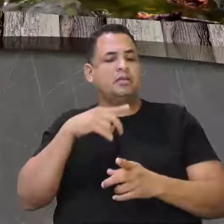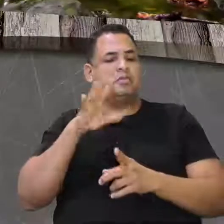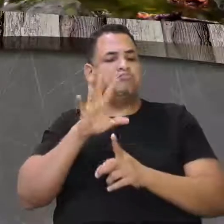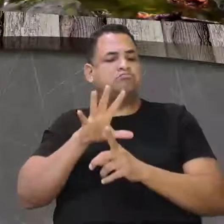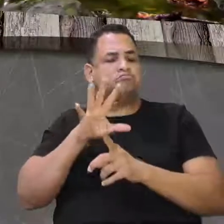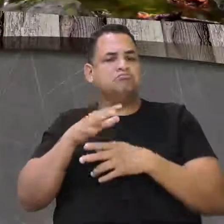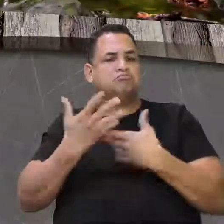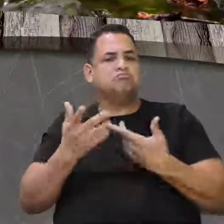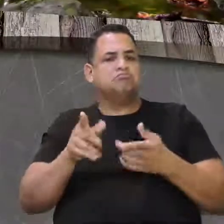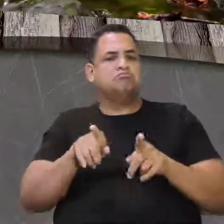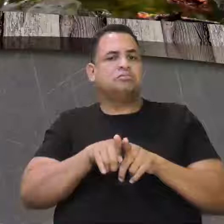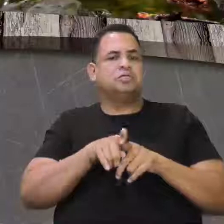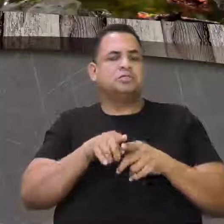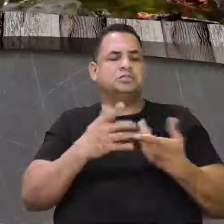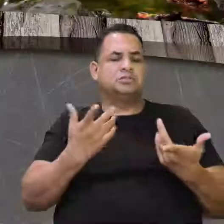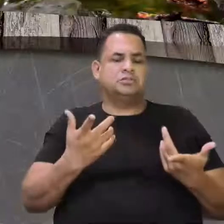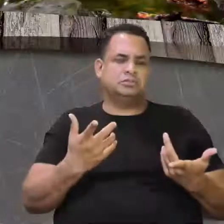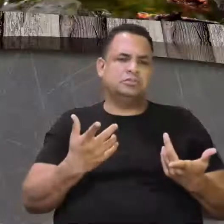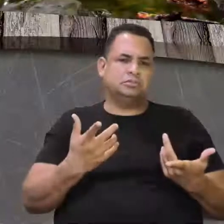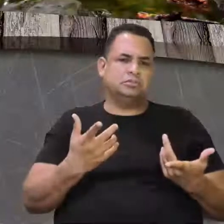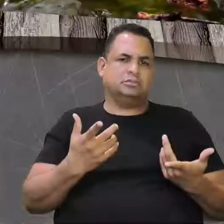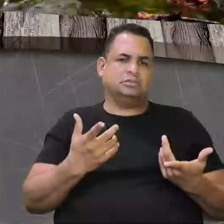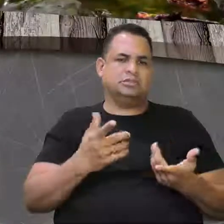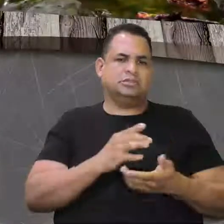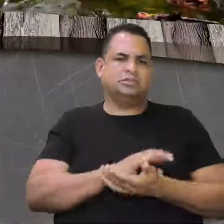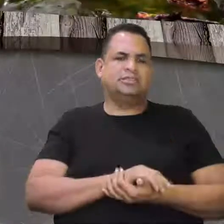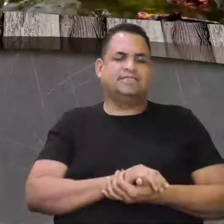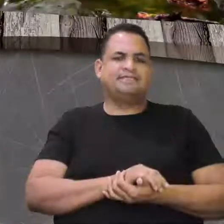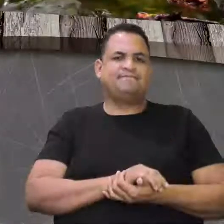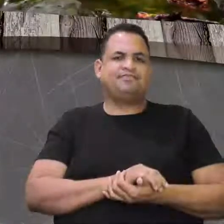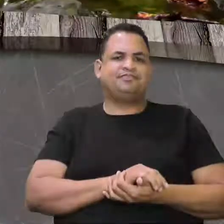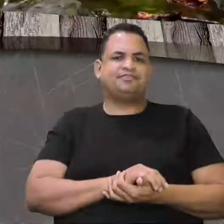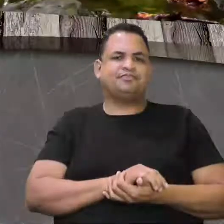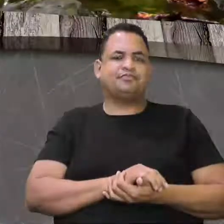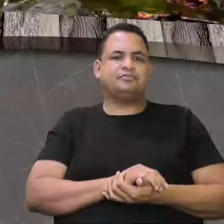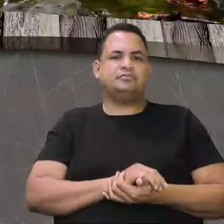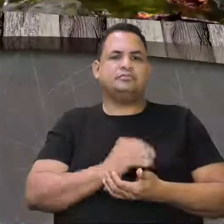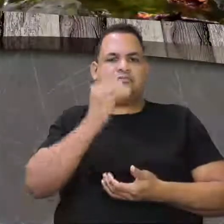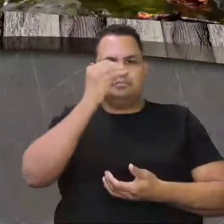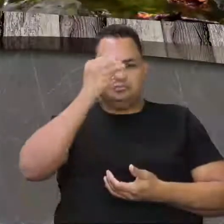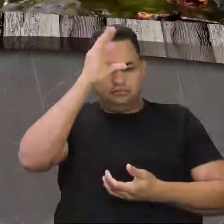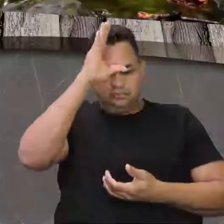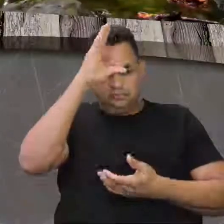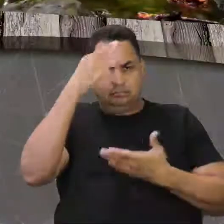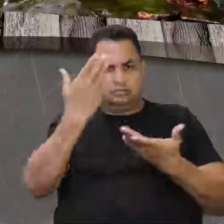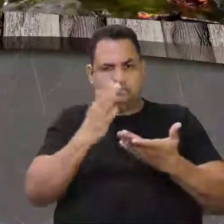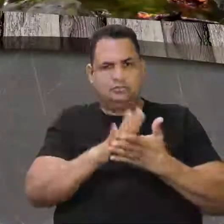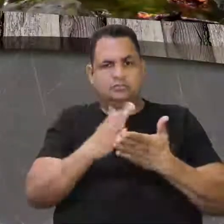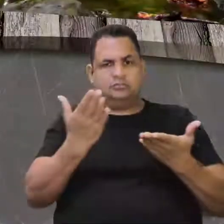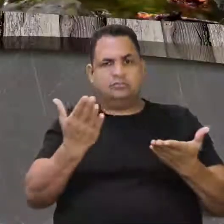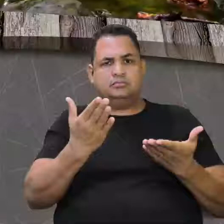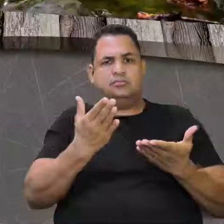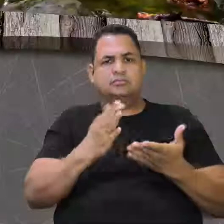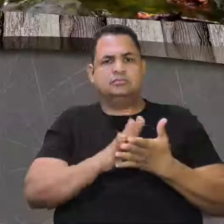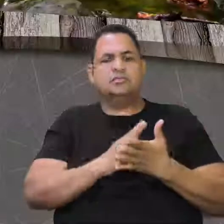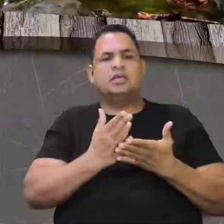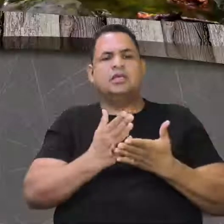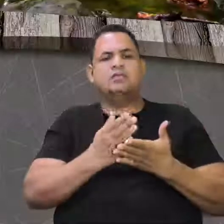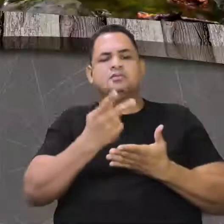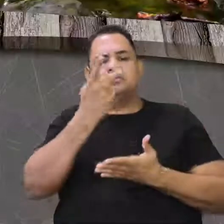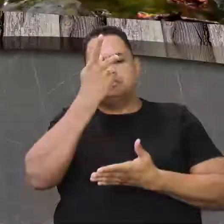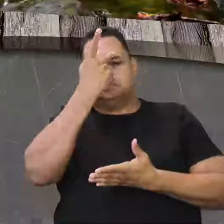quando a gente tem essas interferências, tá? Então, até o conhecimento deles, que a pessoa chega